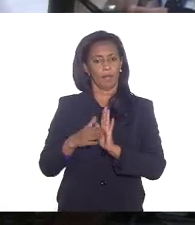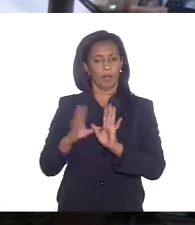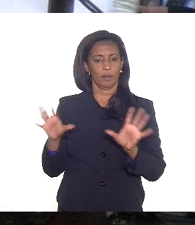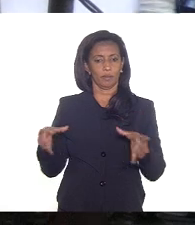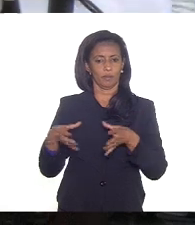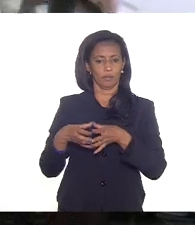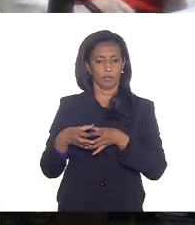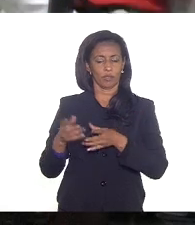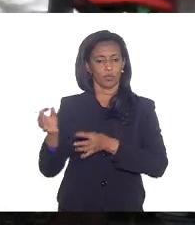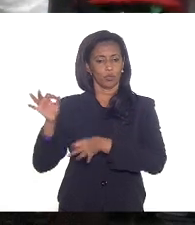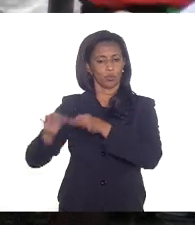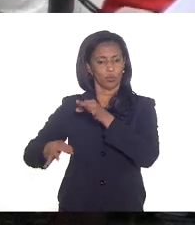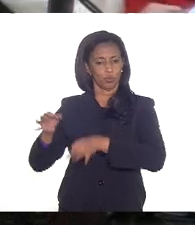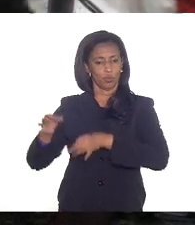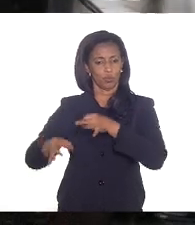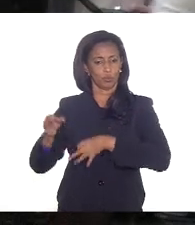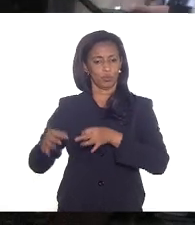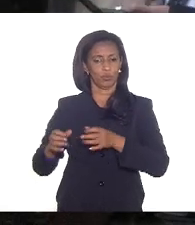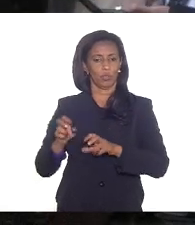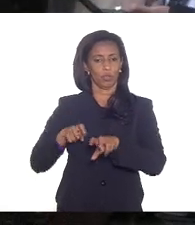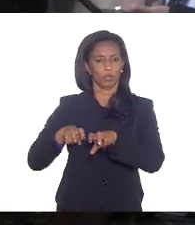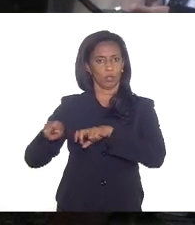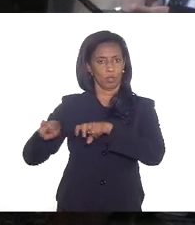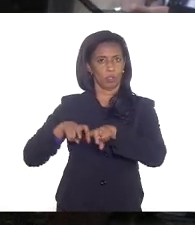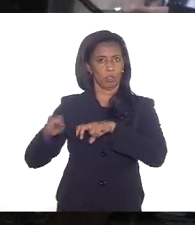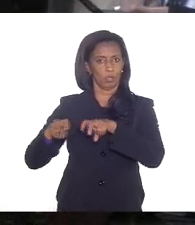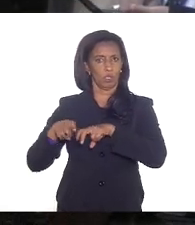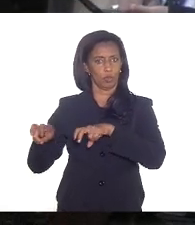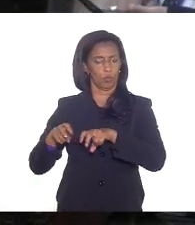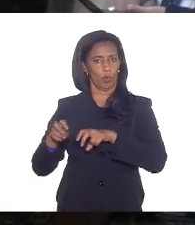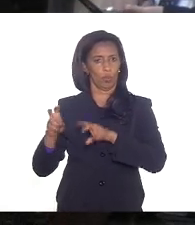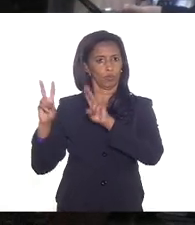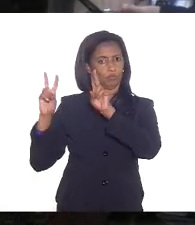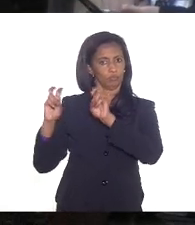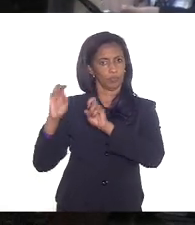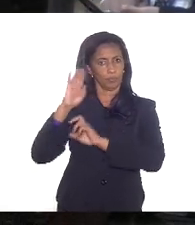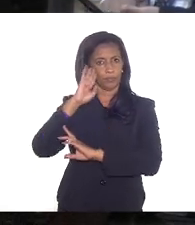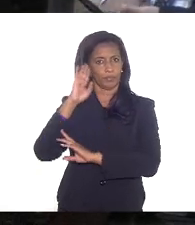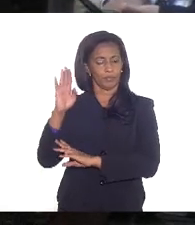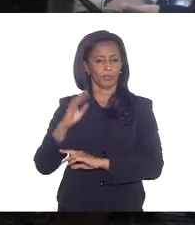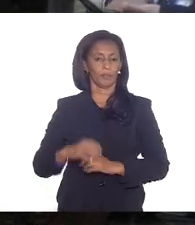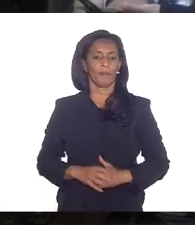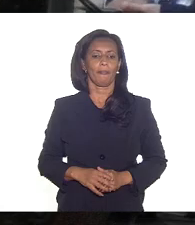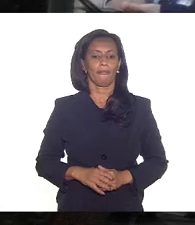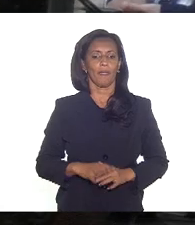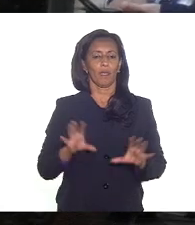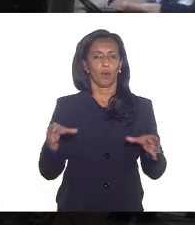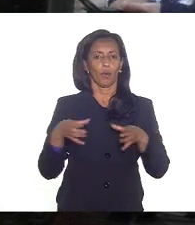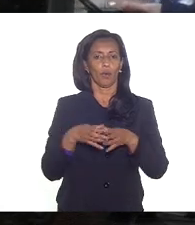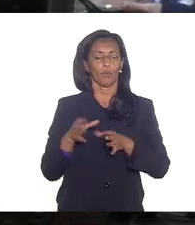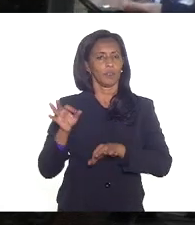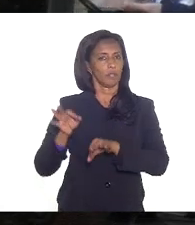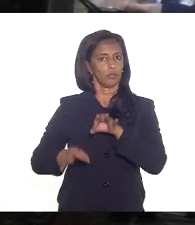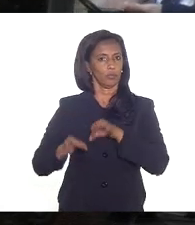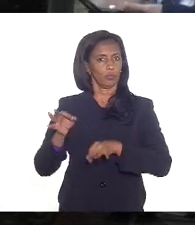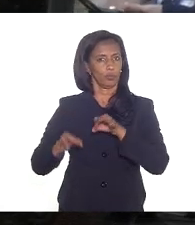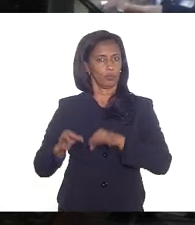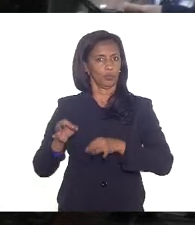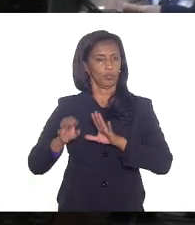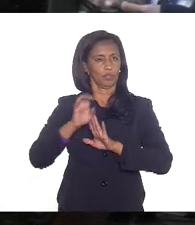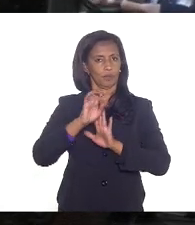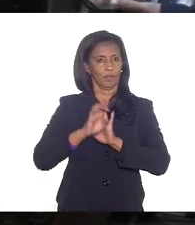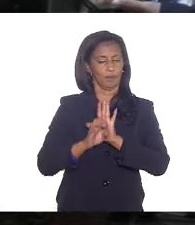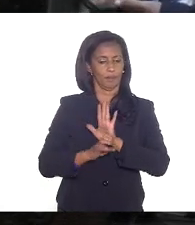pareceres das comissões de construção justiça e transporte e as outras municipais para emitir parecer pela comissão de começar a justiça sobre a a